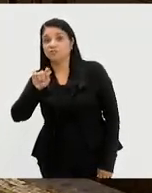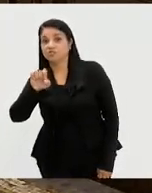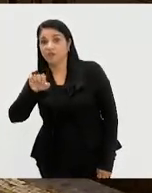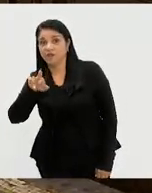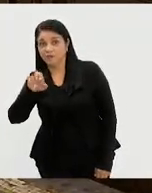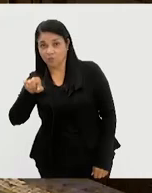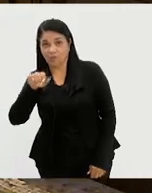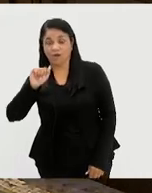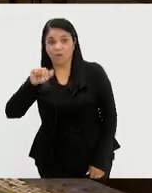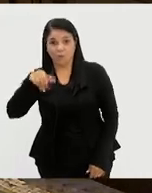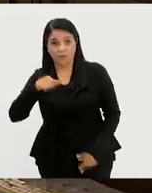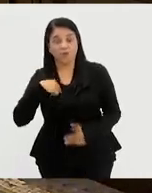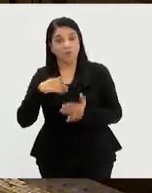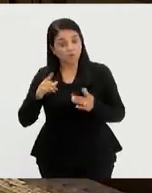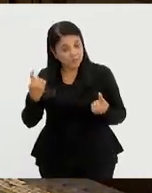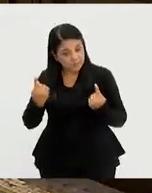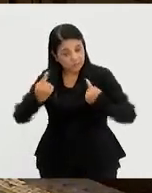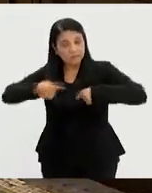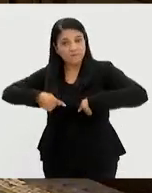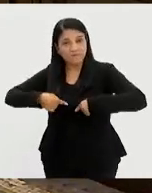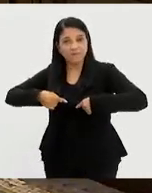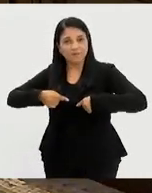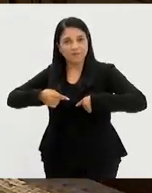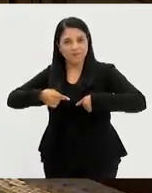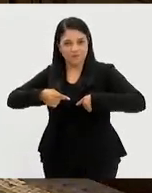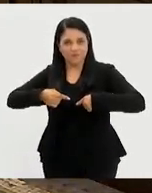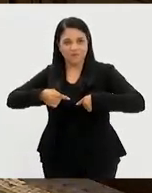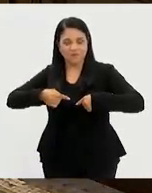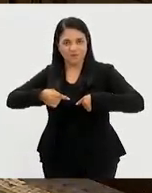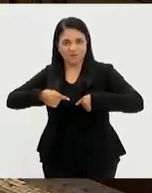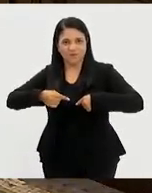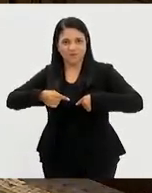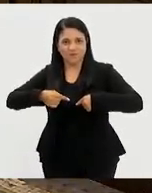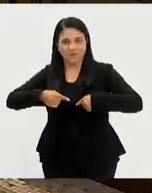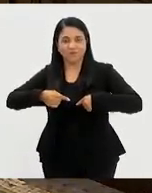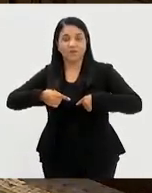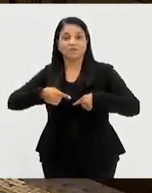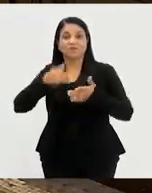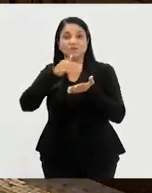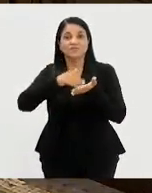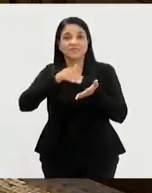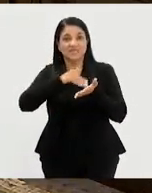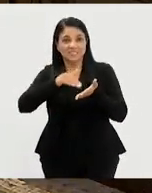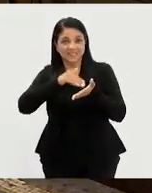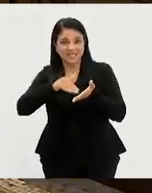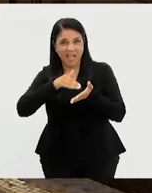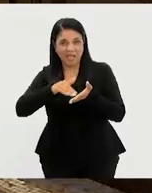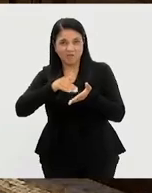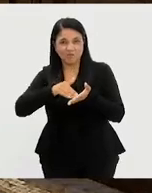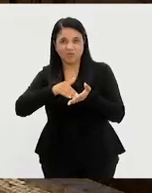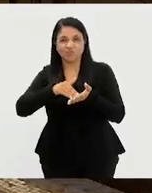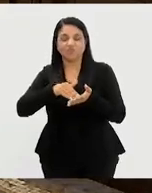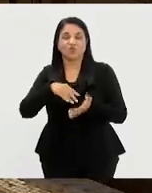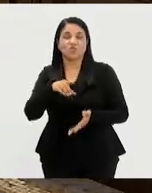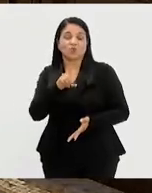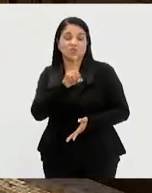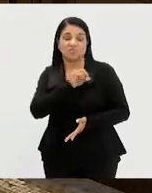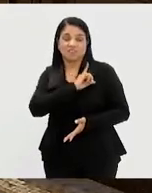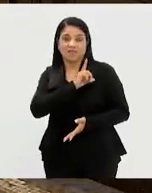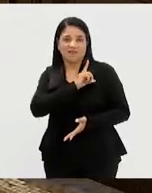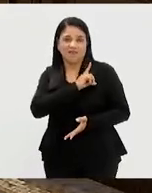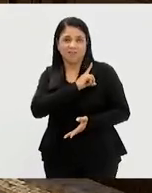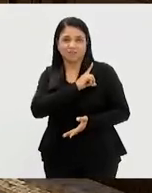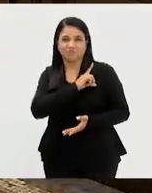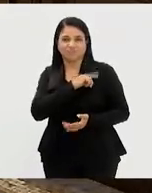mais uma vez o desafio ao Senor Breno Carnevale o secretário mais incompetente o delegado mais incompetente da história do Rio de